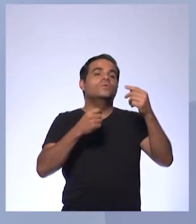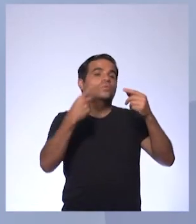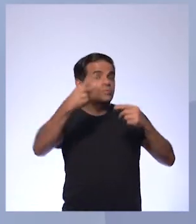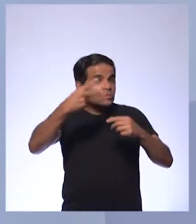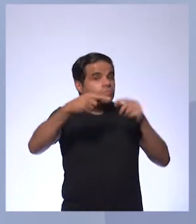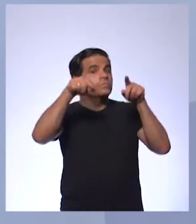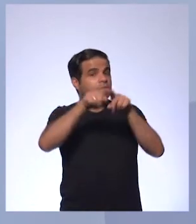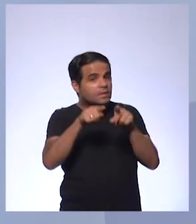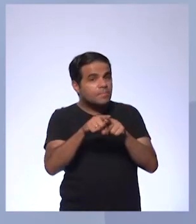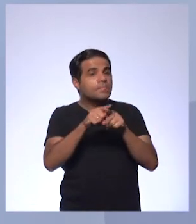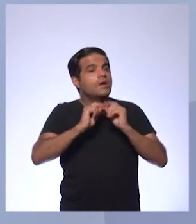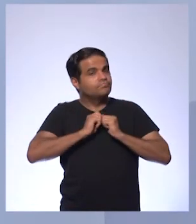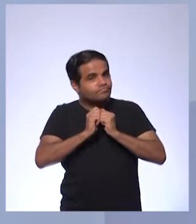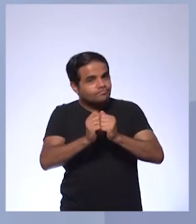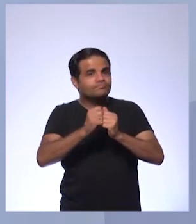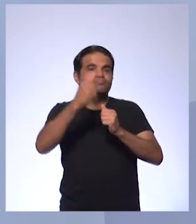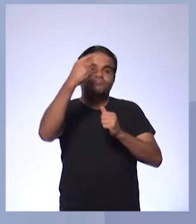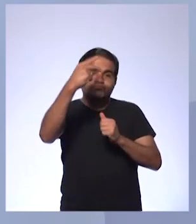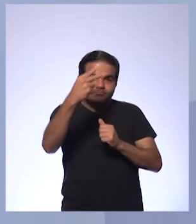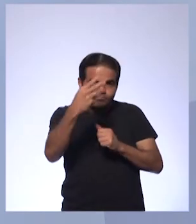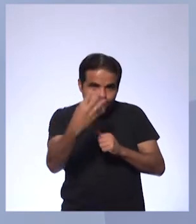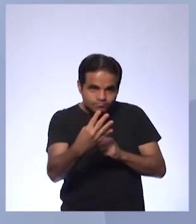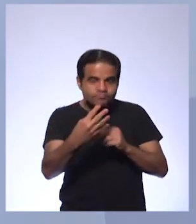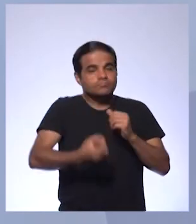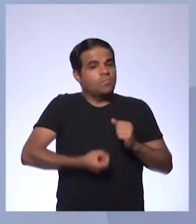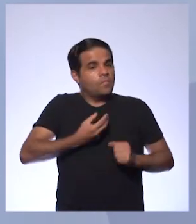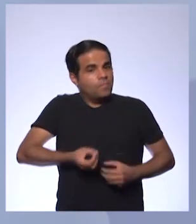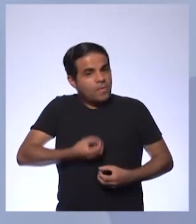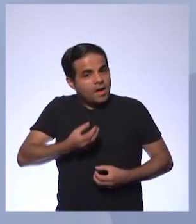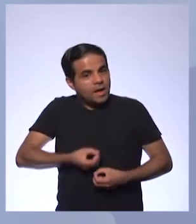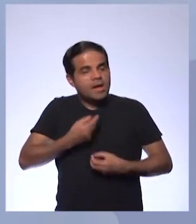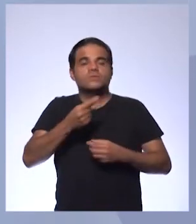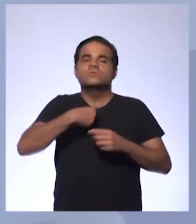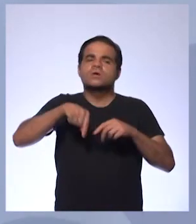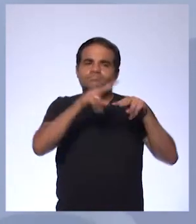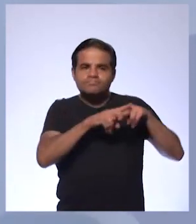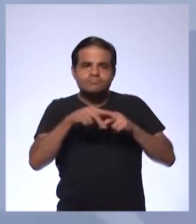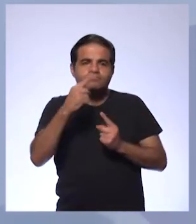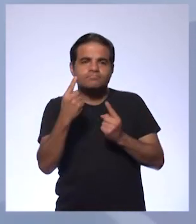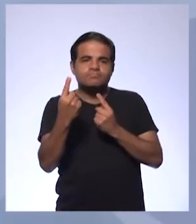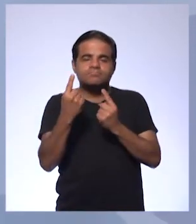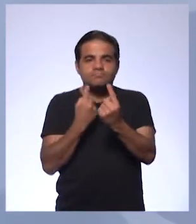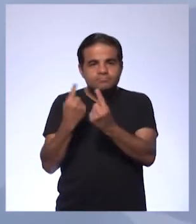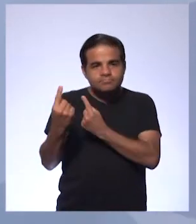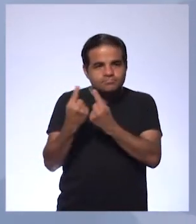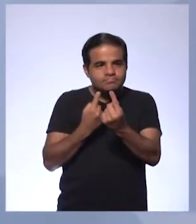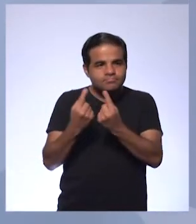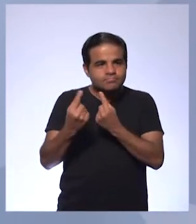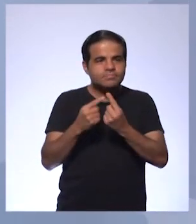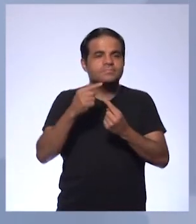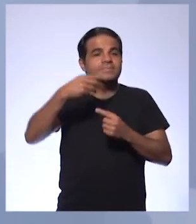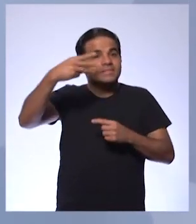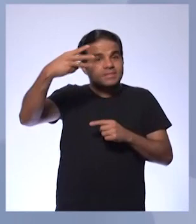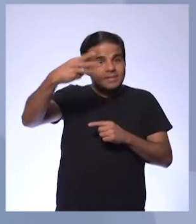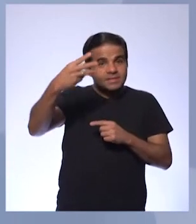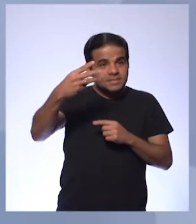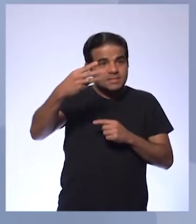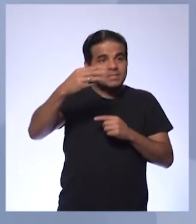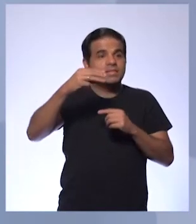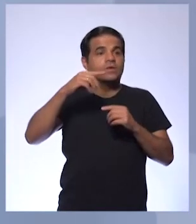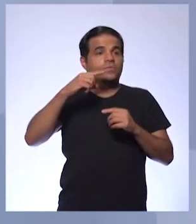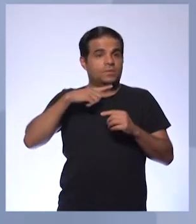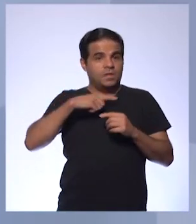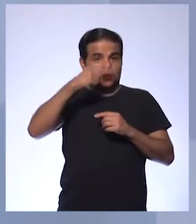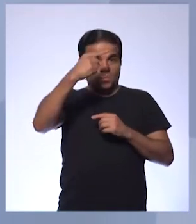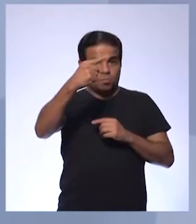também foi o conjunto de 4 versos. E aí, a gente foi revezando nos tercetos. O terceto, então, eu tenho